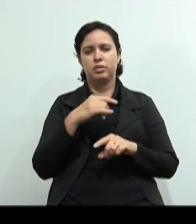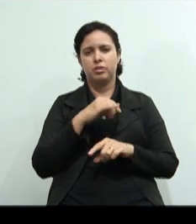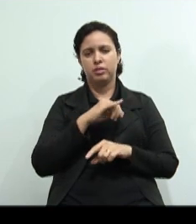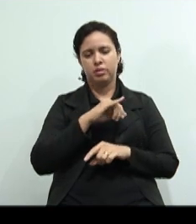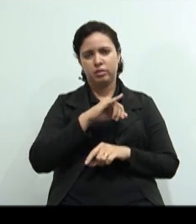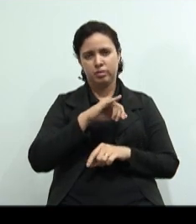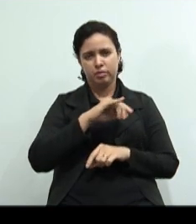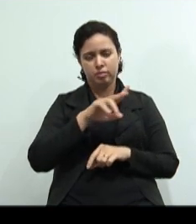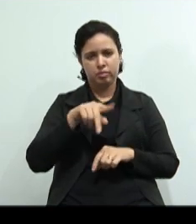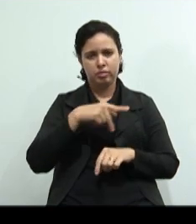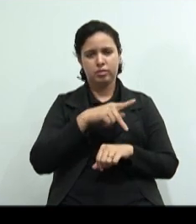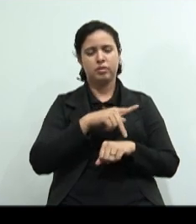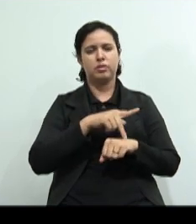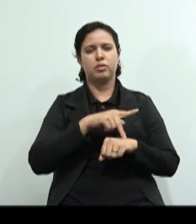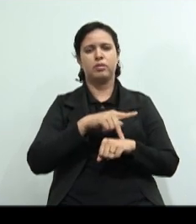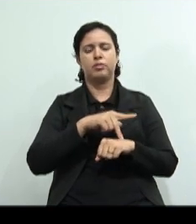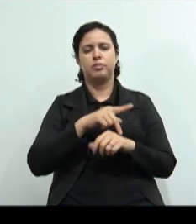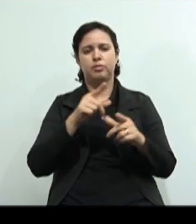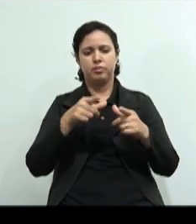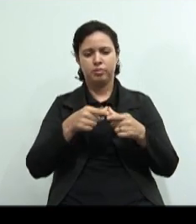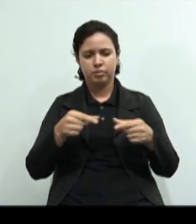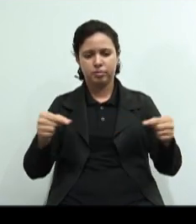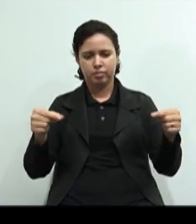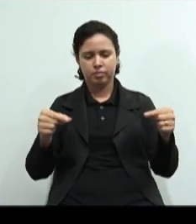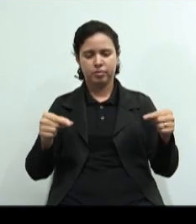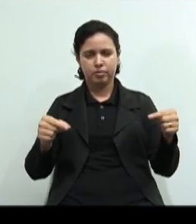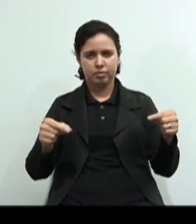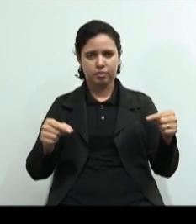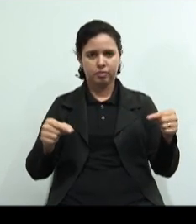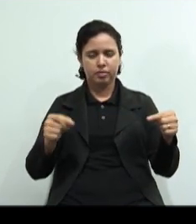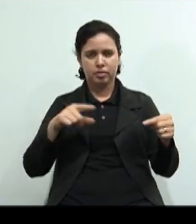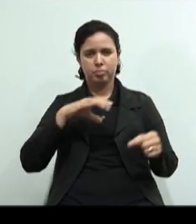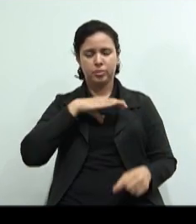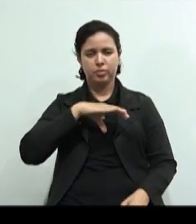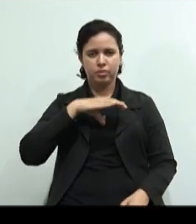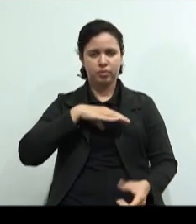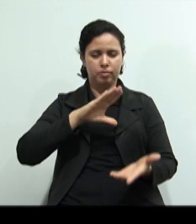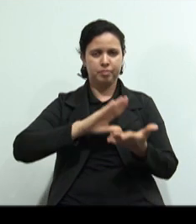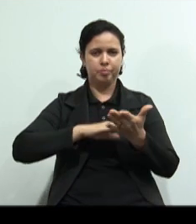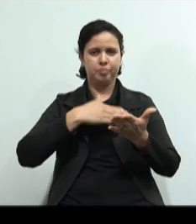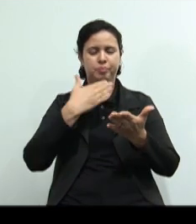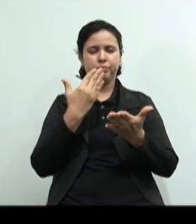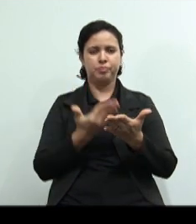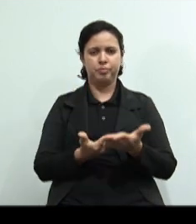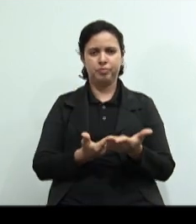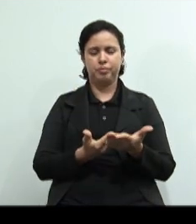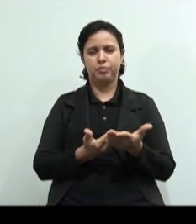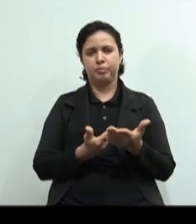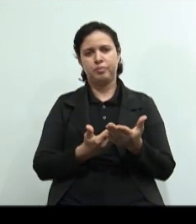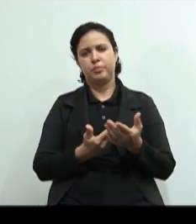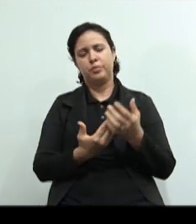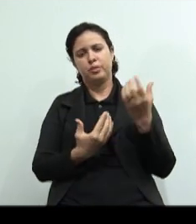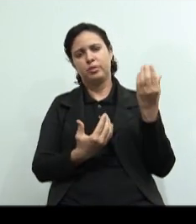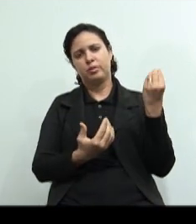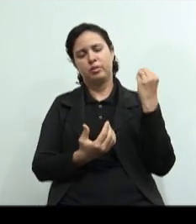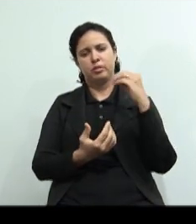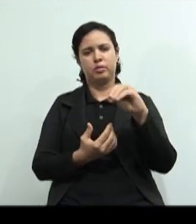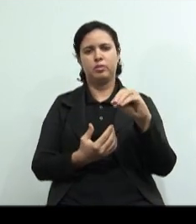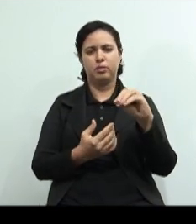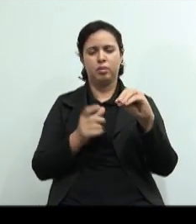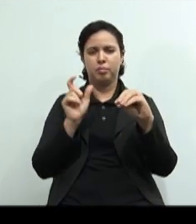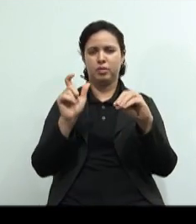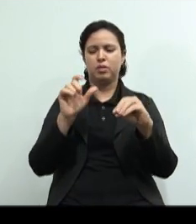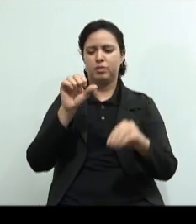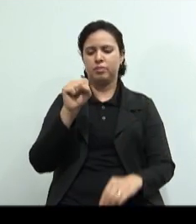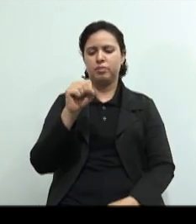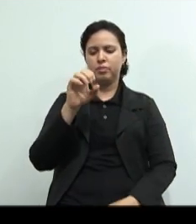Shitsuke. 5 palavras japonesas que para o nosso português a gente traduziu colocando a palavra senso na frente, né? Então,